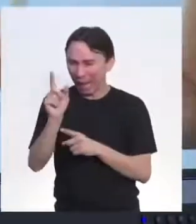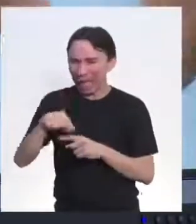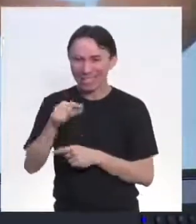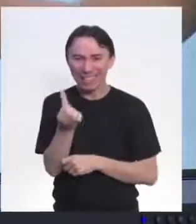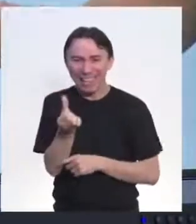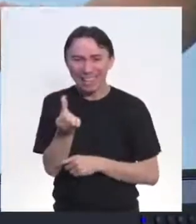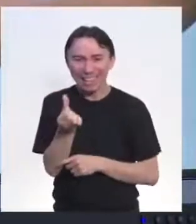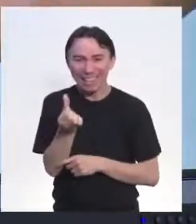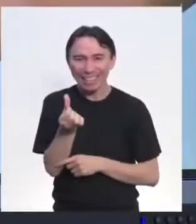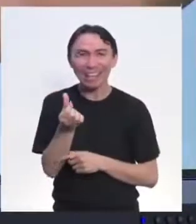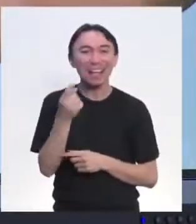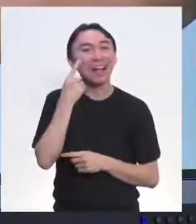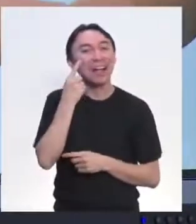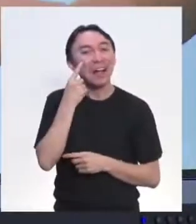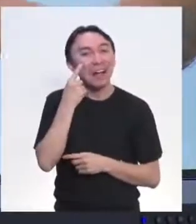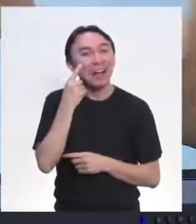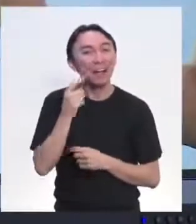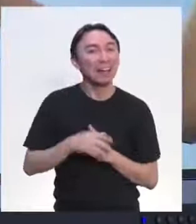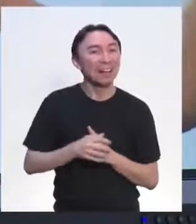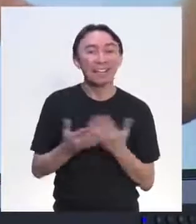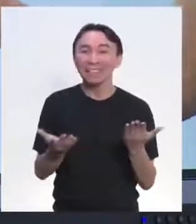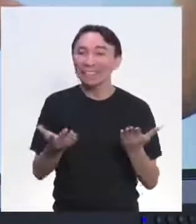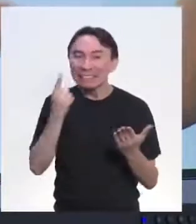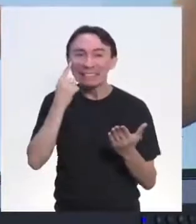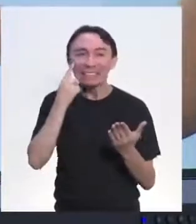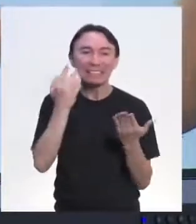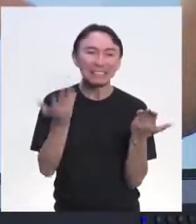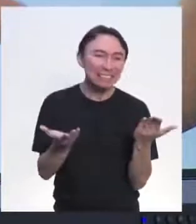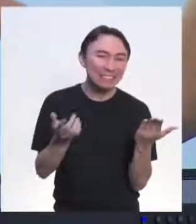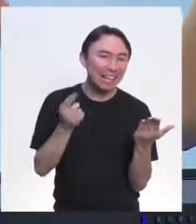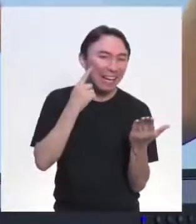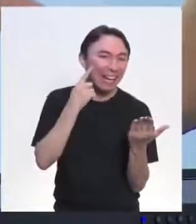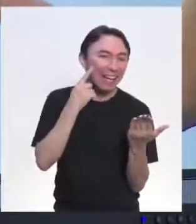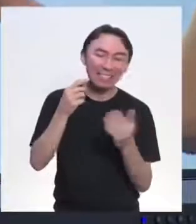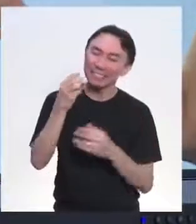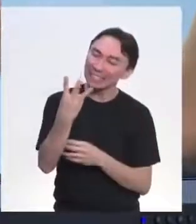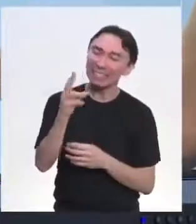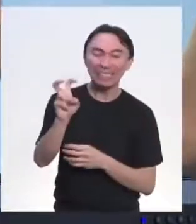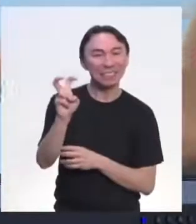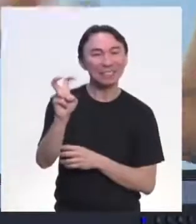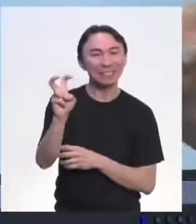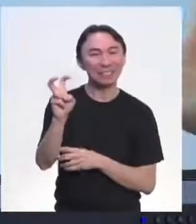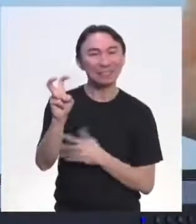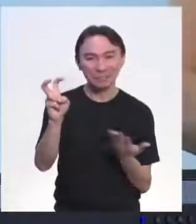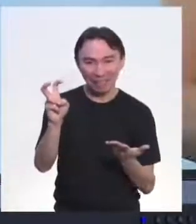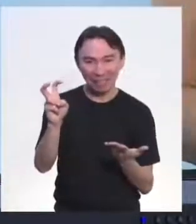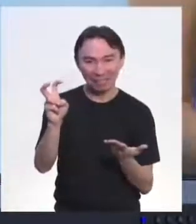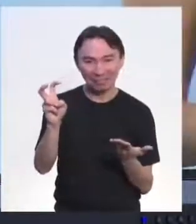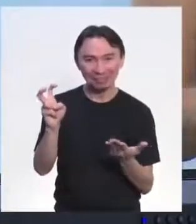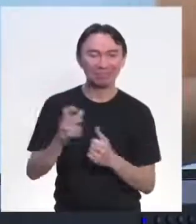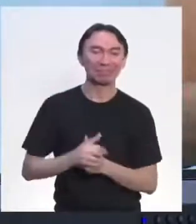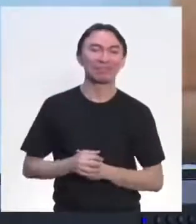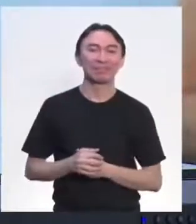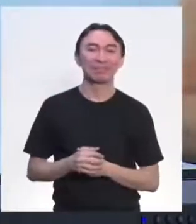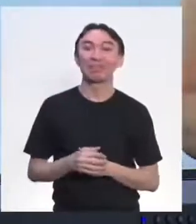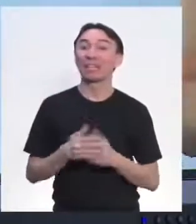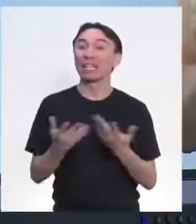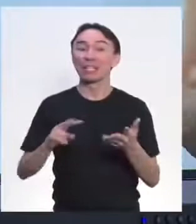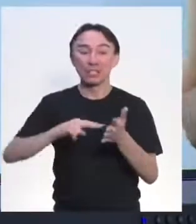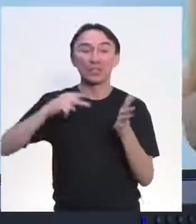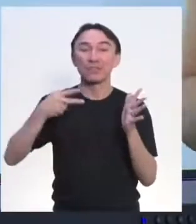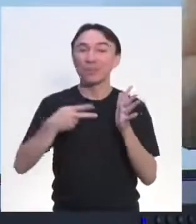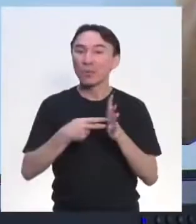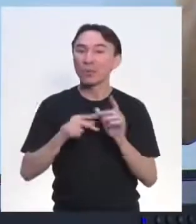esse. Então, vai sobrar 7 vezes 5, que vai dar 35. Isso significa